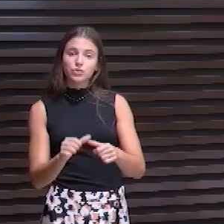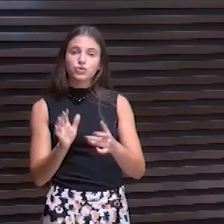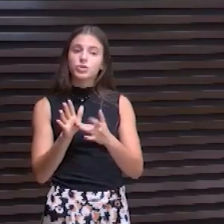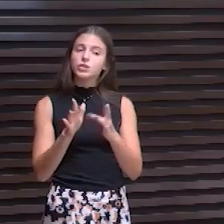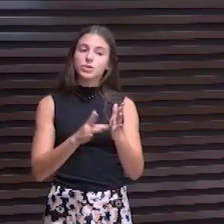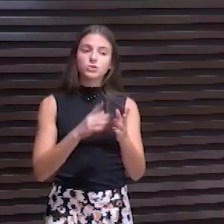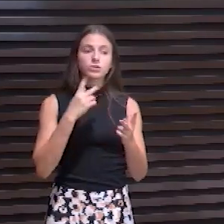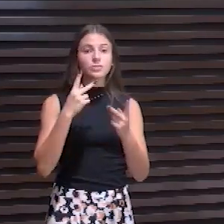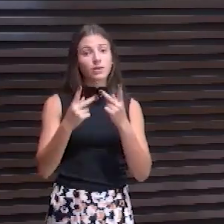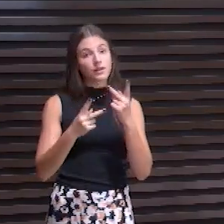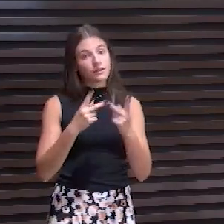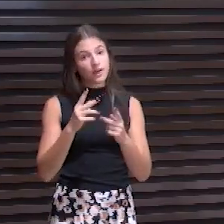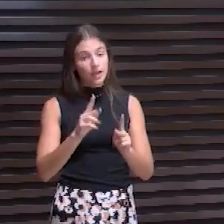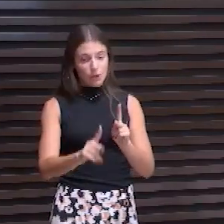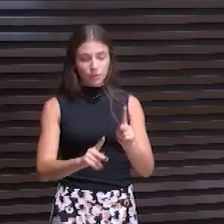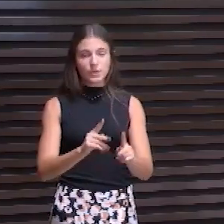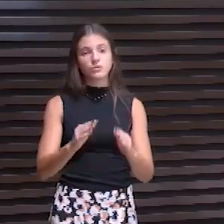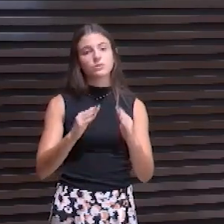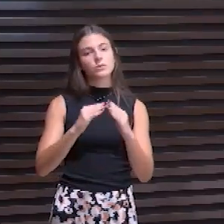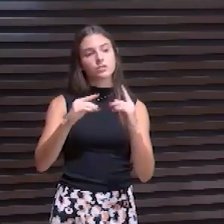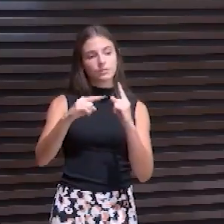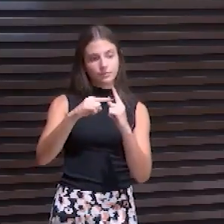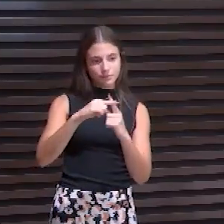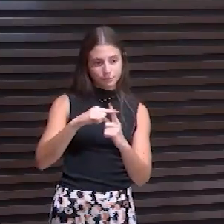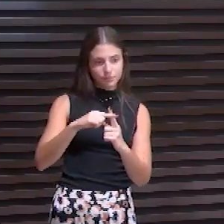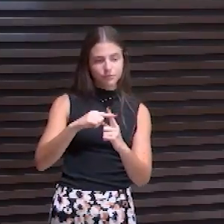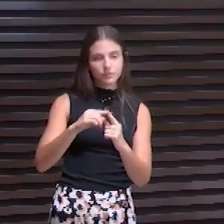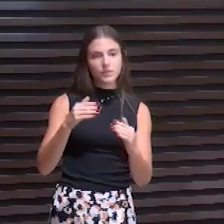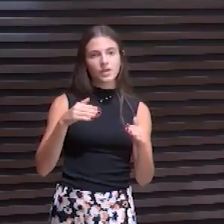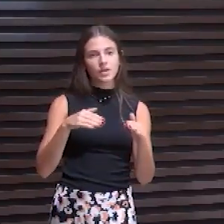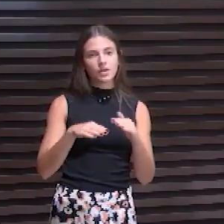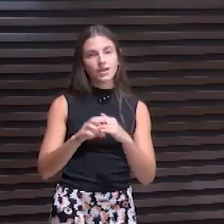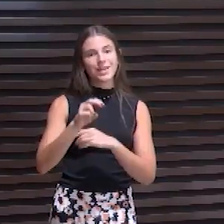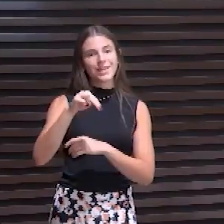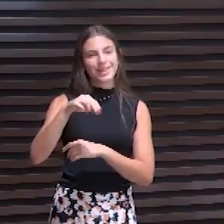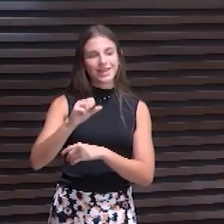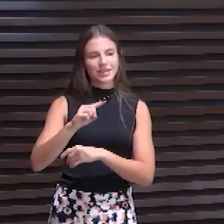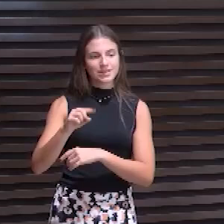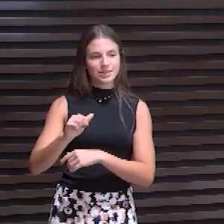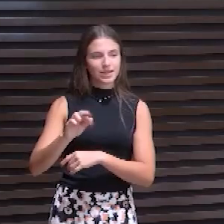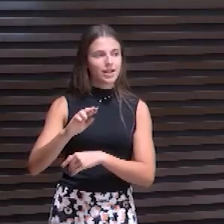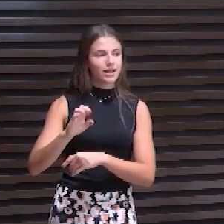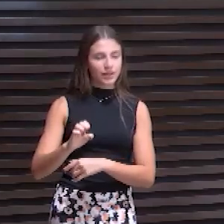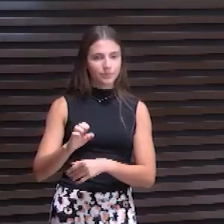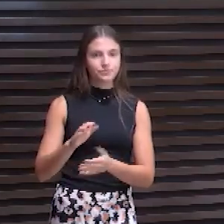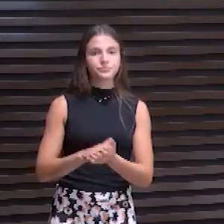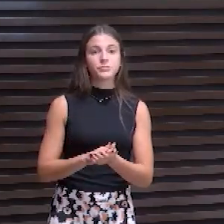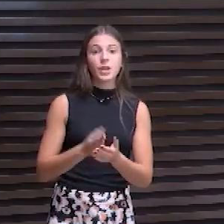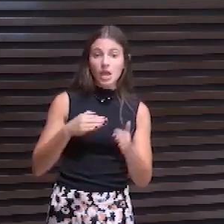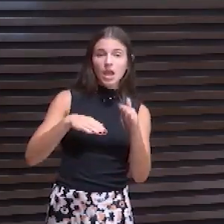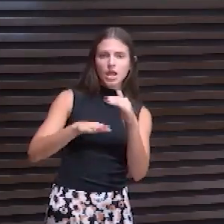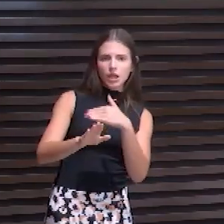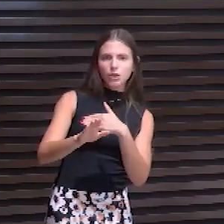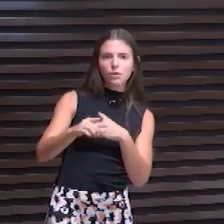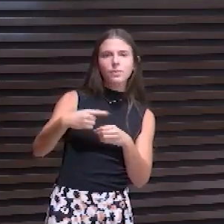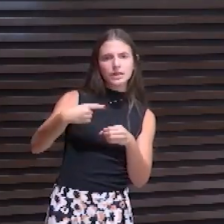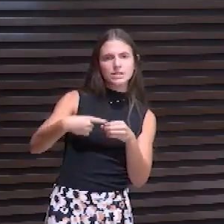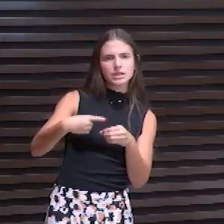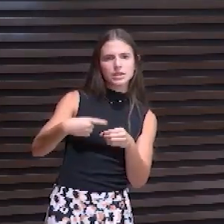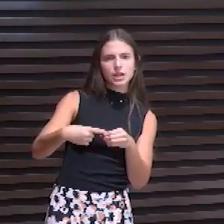esses ouvintes na sinagoga em Nazaré. Indo para Nazaré, onde fora